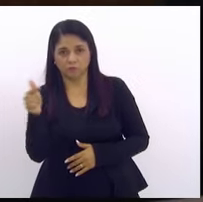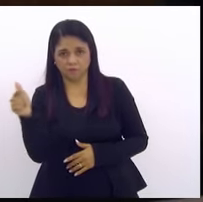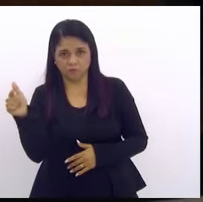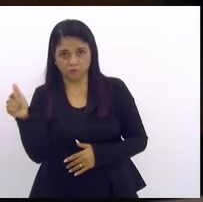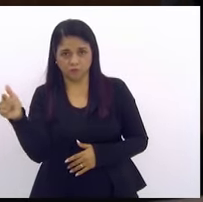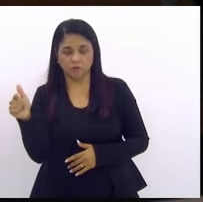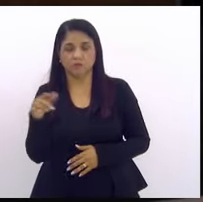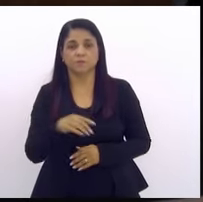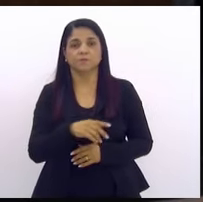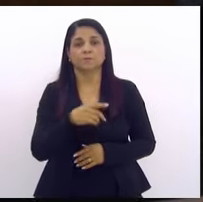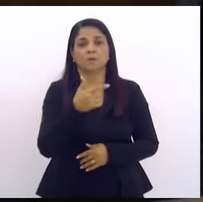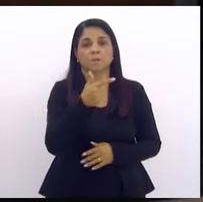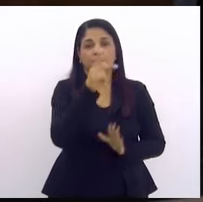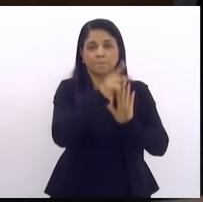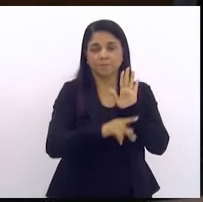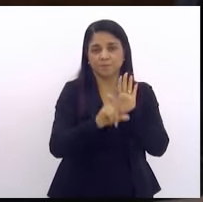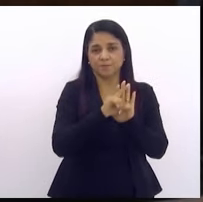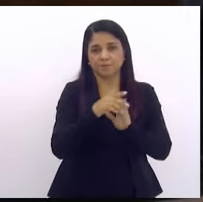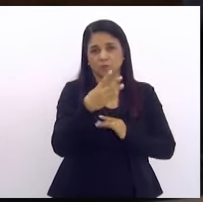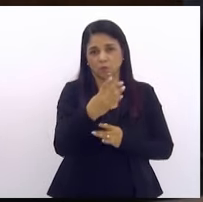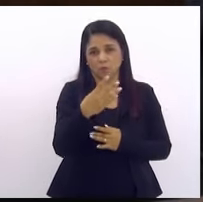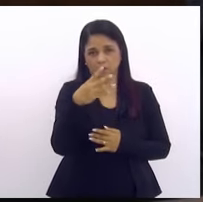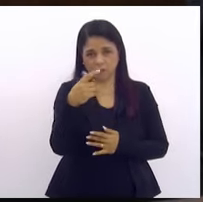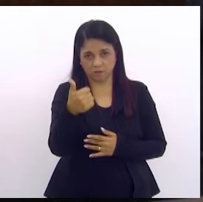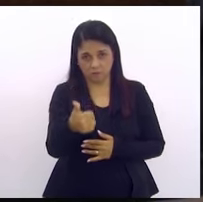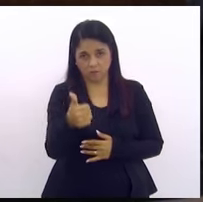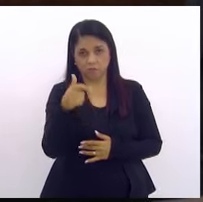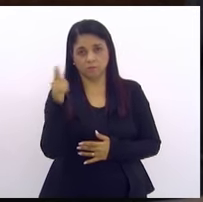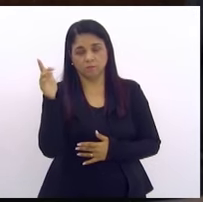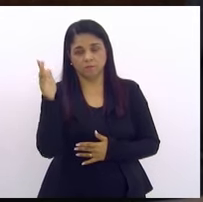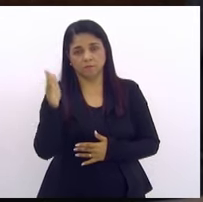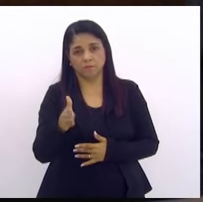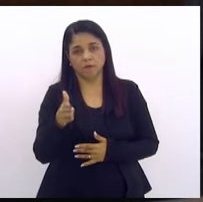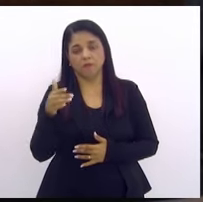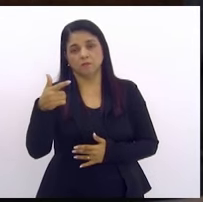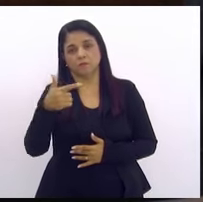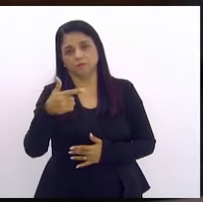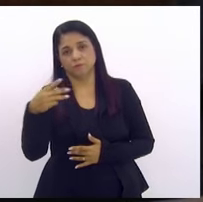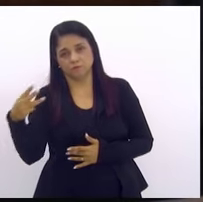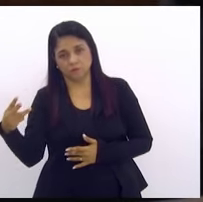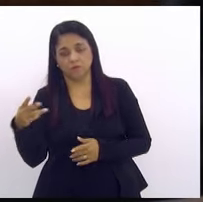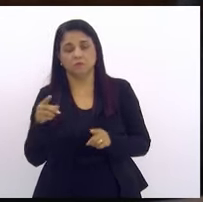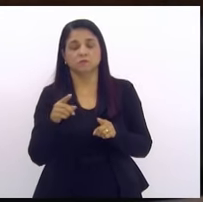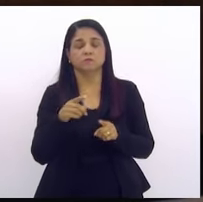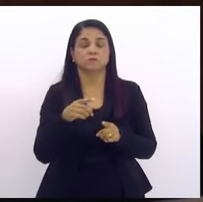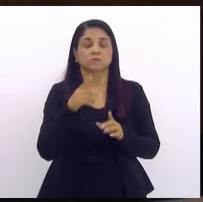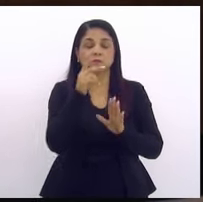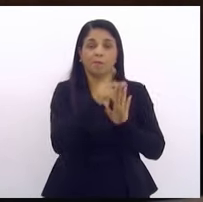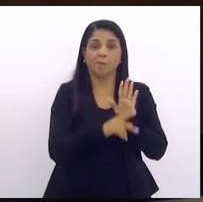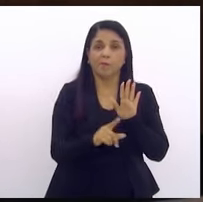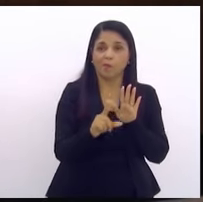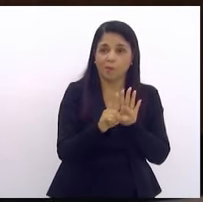2022, projeto de lei 41 de 2023 e o projeto